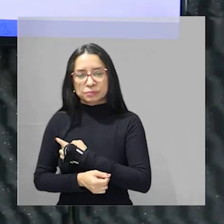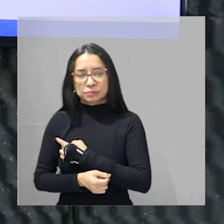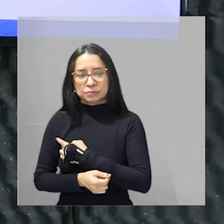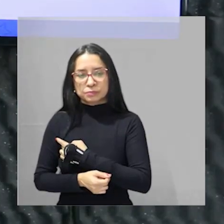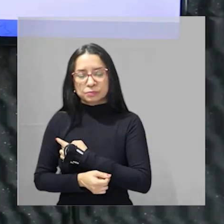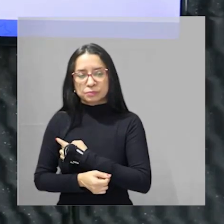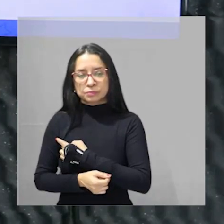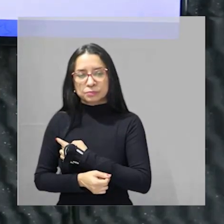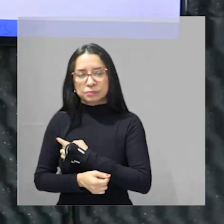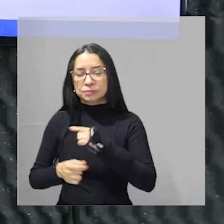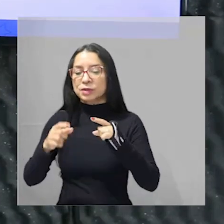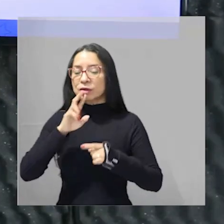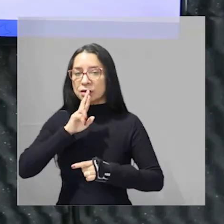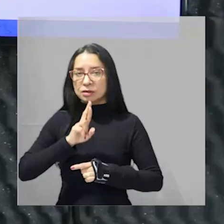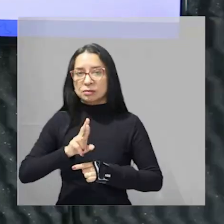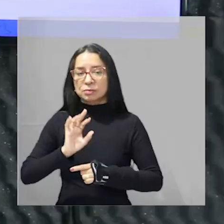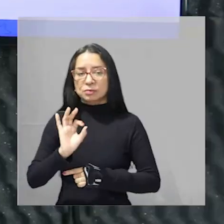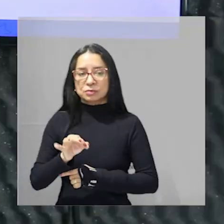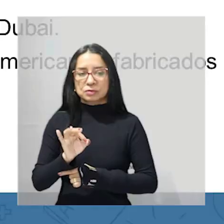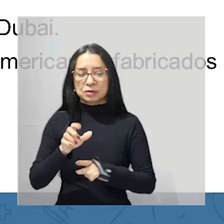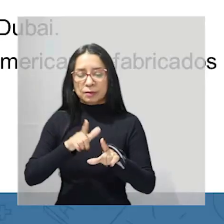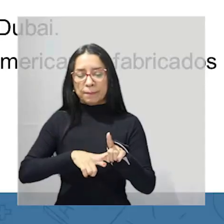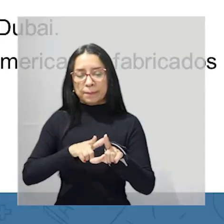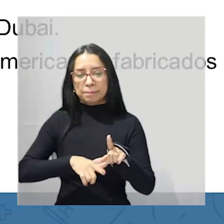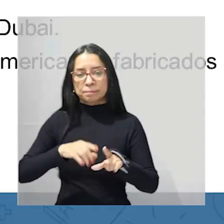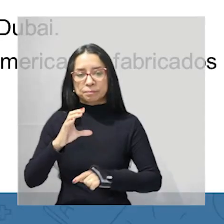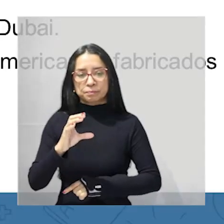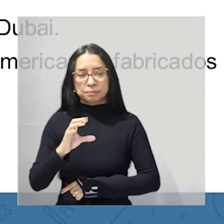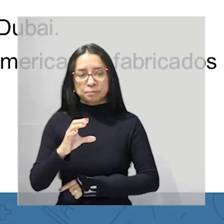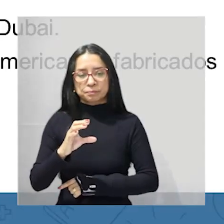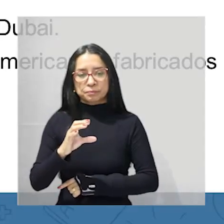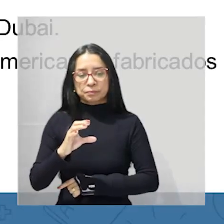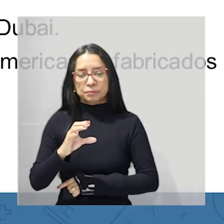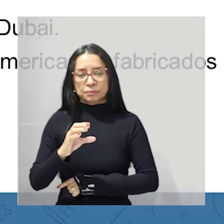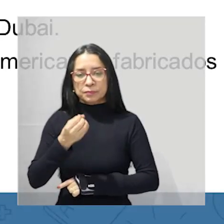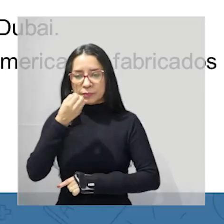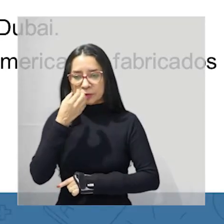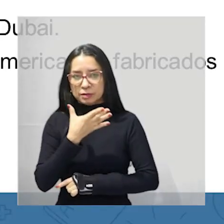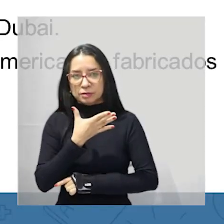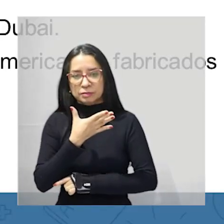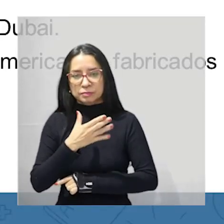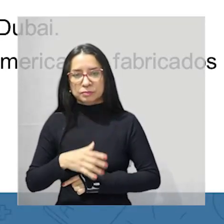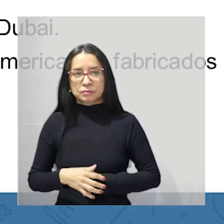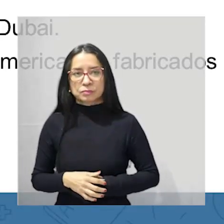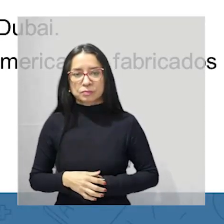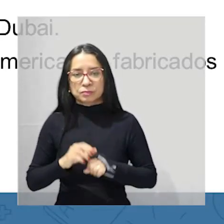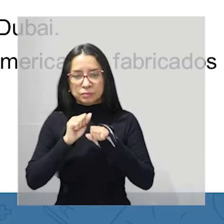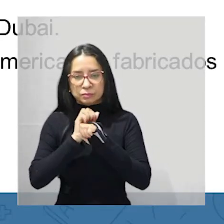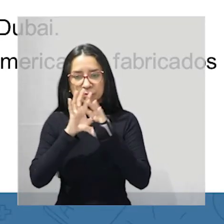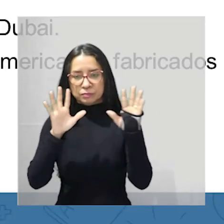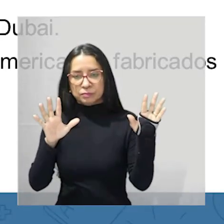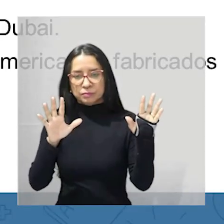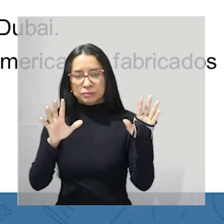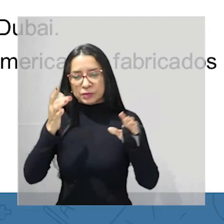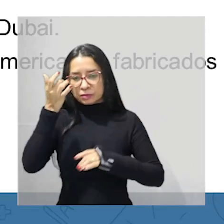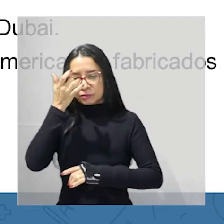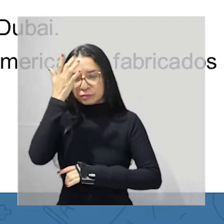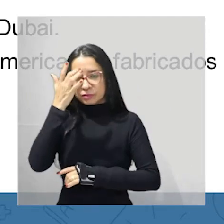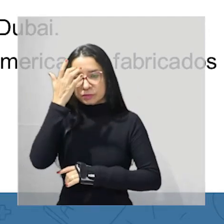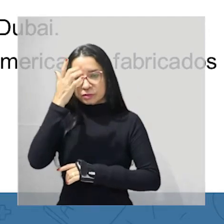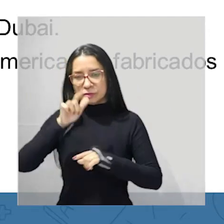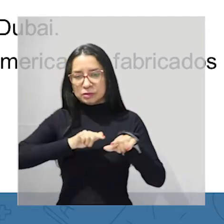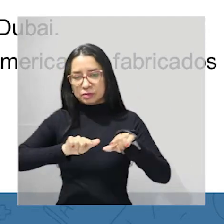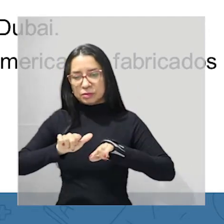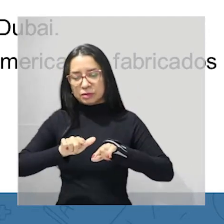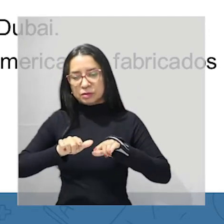globalização. Nosso gabarito, galera, aí, ó, é a letra C. Belezinha? Ficou claro? Fácil, né? Trabalhamos